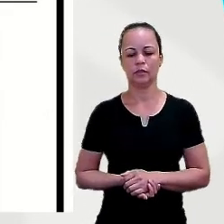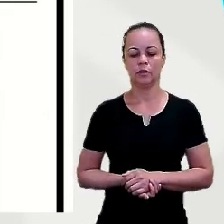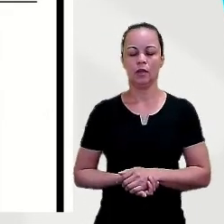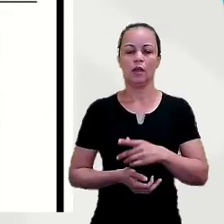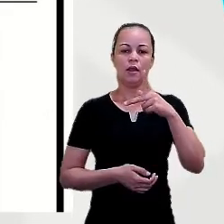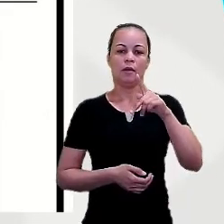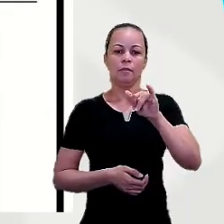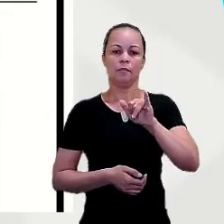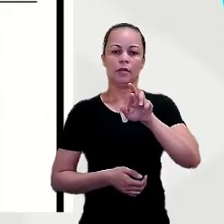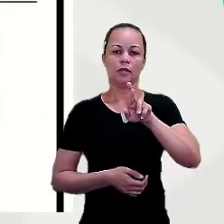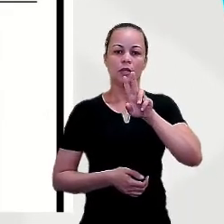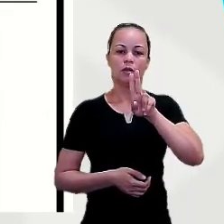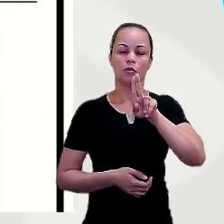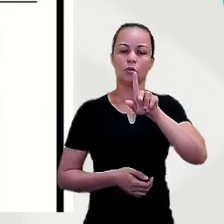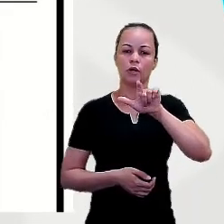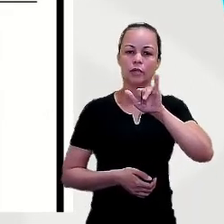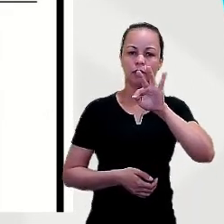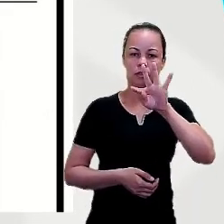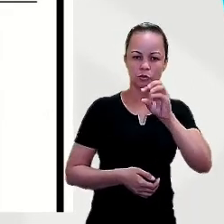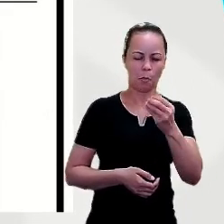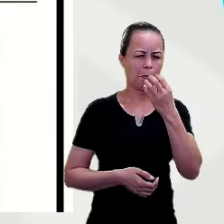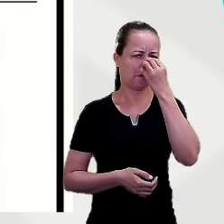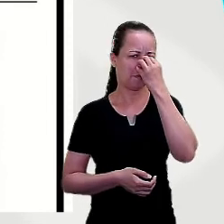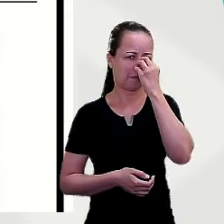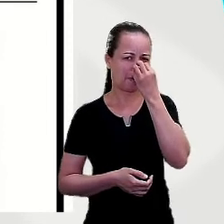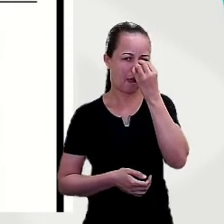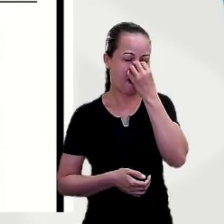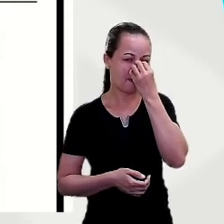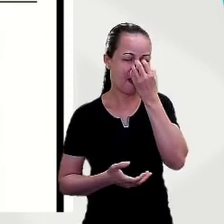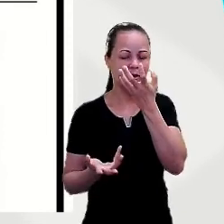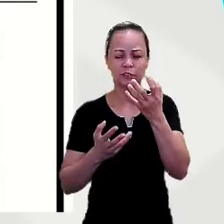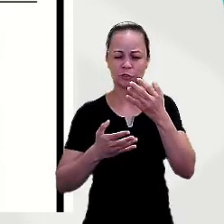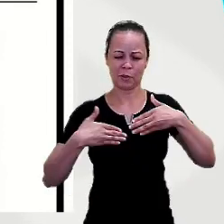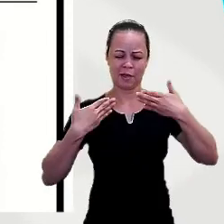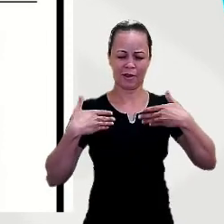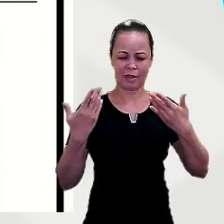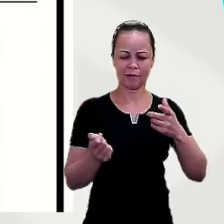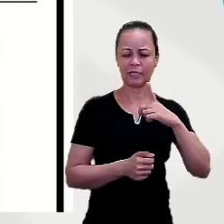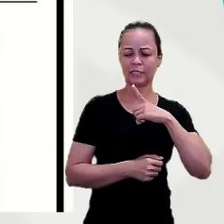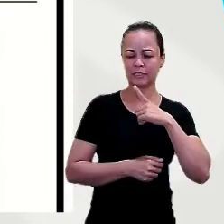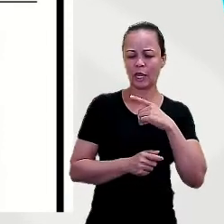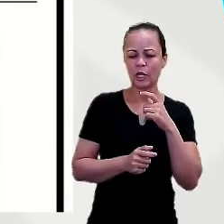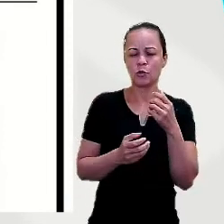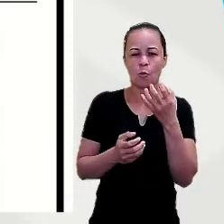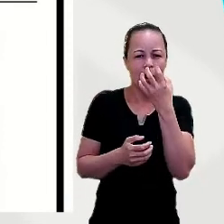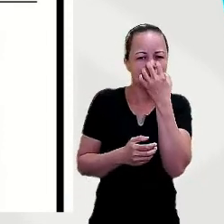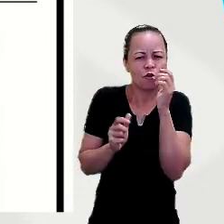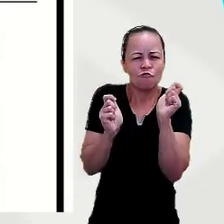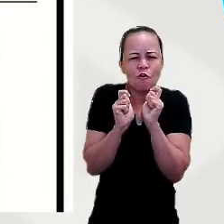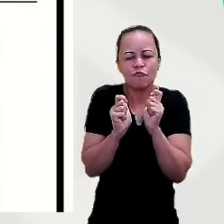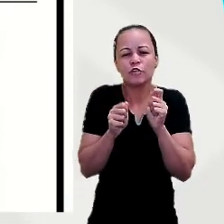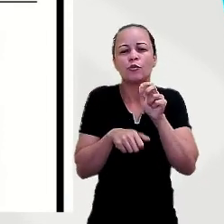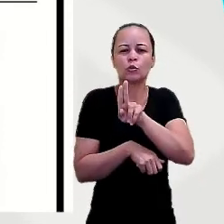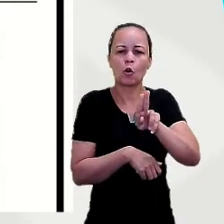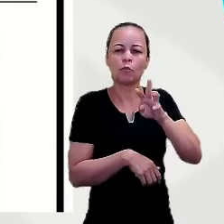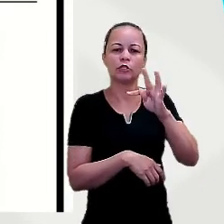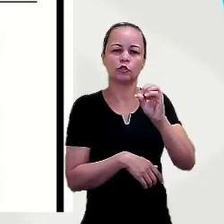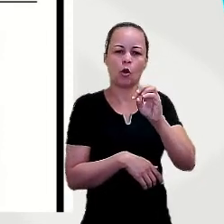Pirulito é um palhaço muito alegre. Ele tem um cachorro fofinho chamado Totó.